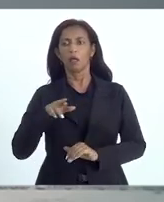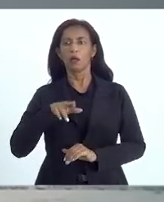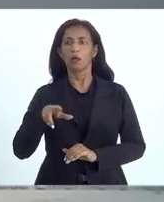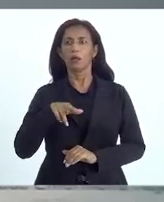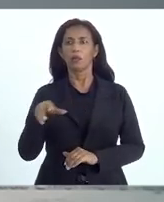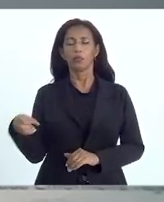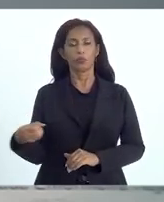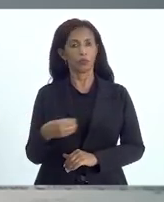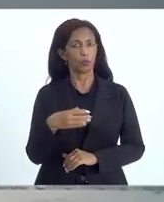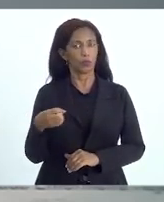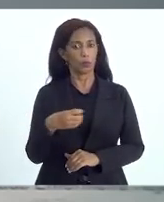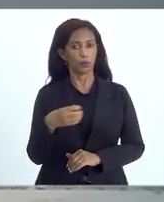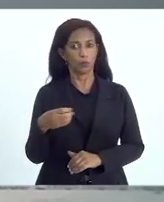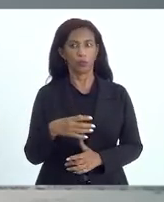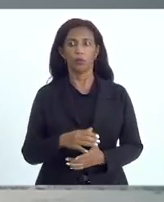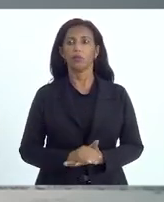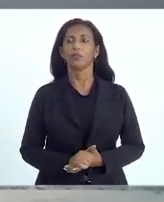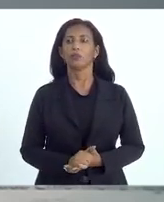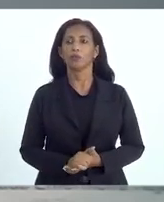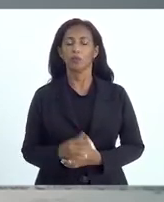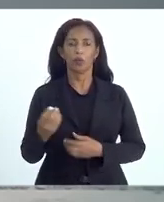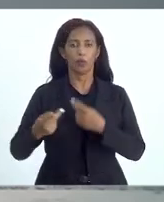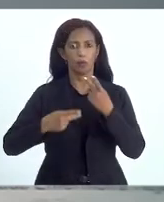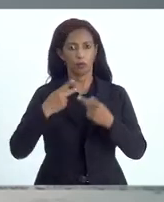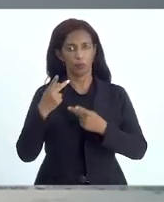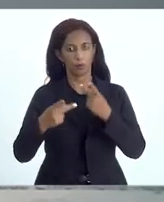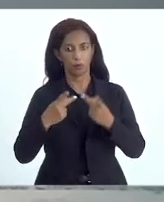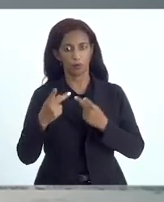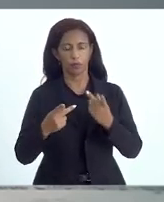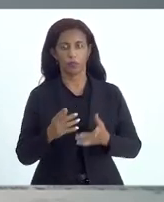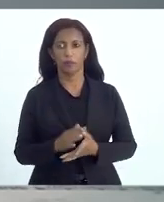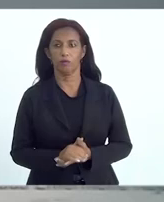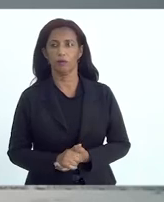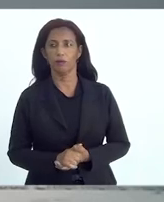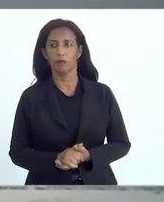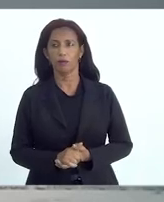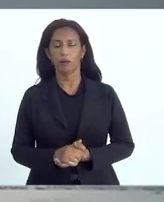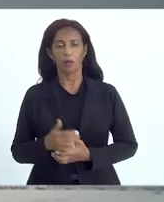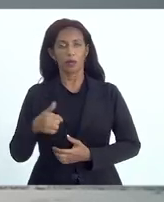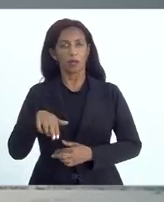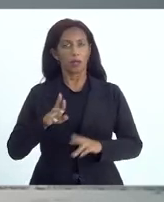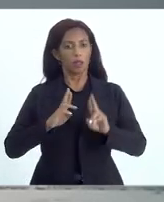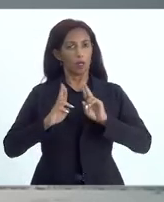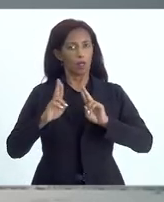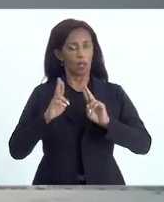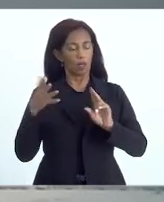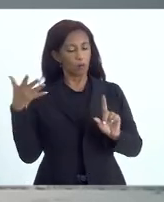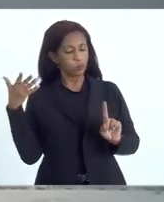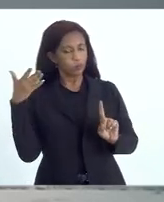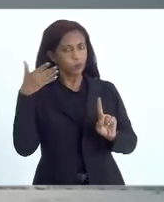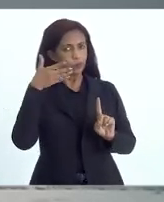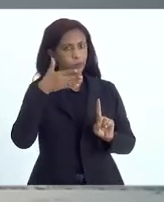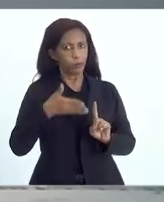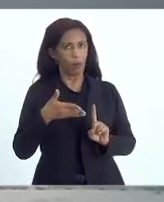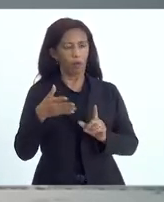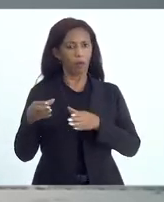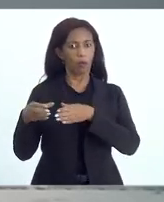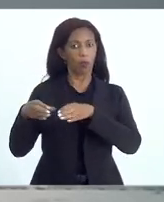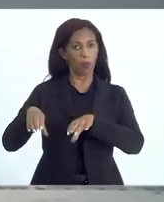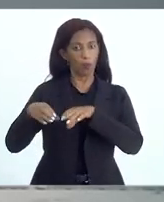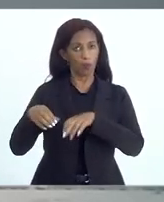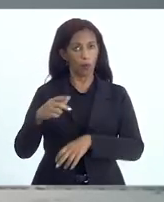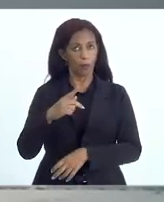nova né não é desses mandado como foi falado aqui em relação especificamente ao